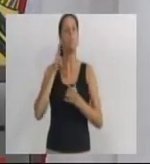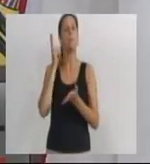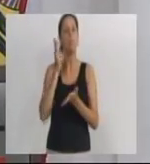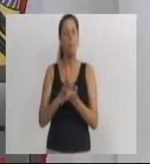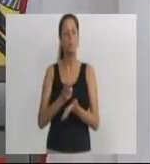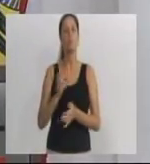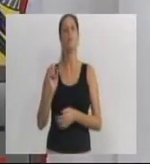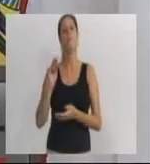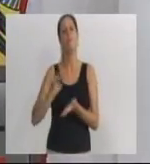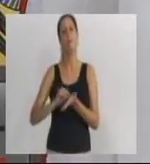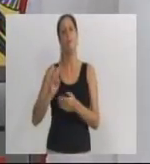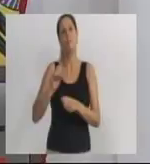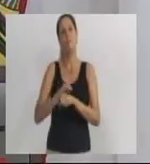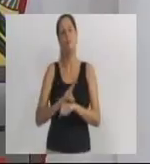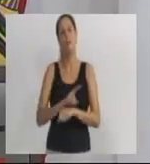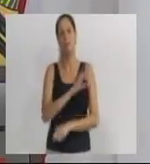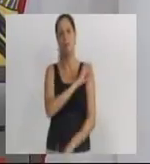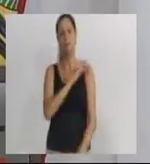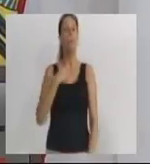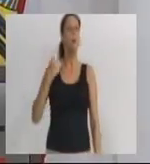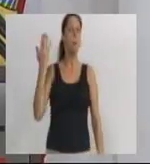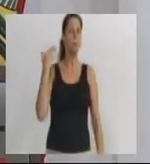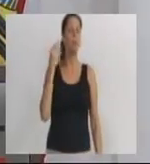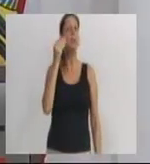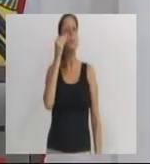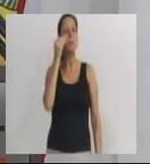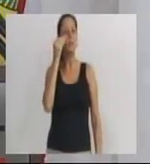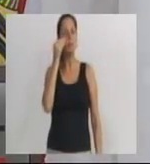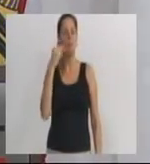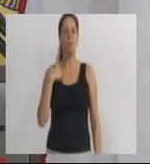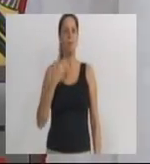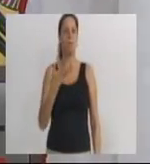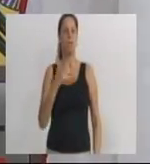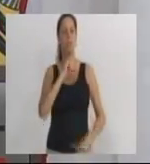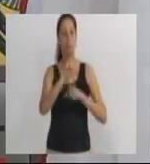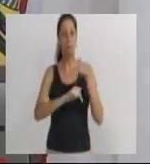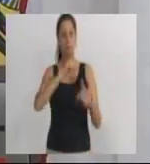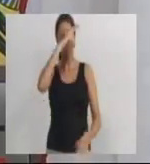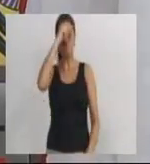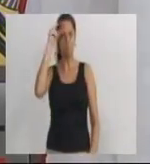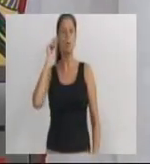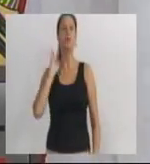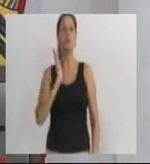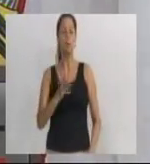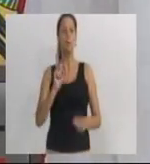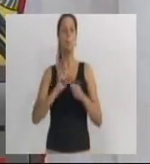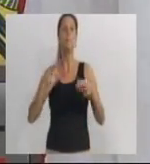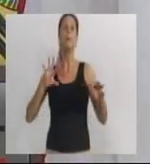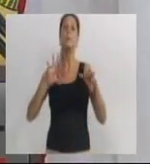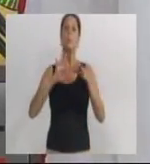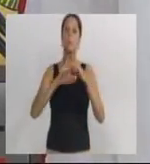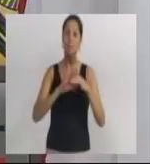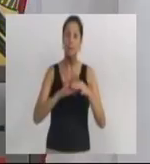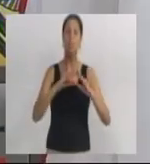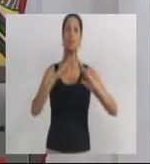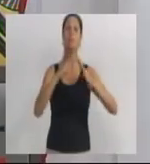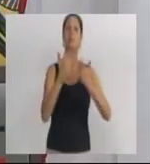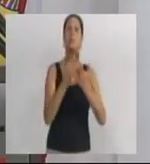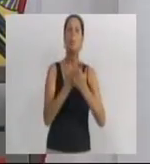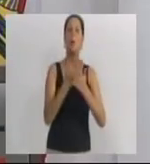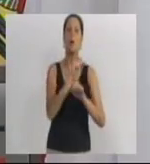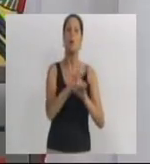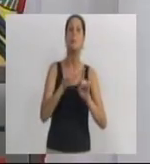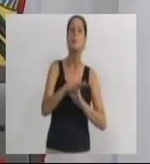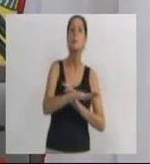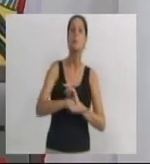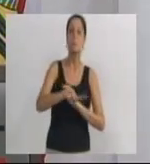vaga de creche. Então, quando fui candidato a prefeito, fiz uma proposta de parceria público-privada, chamada de creche social,